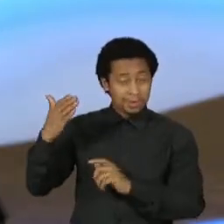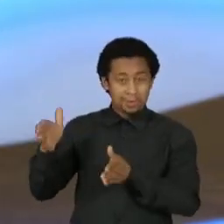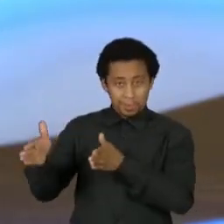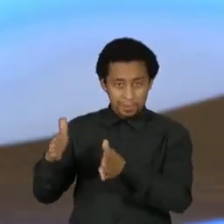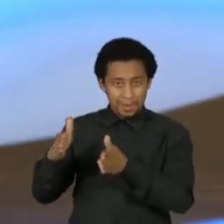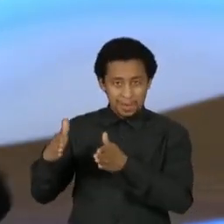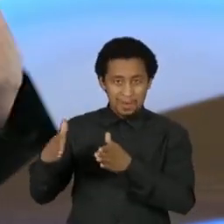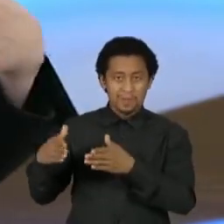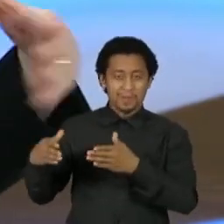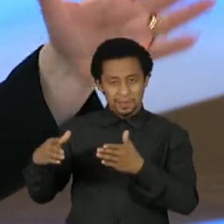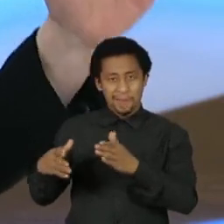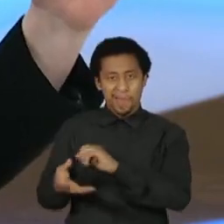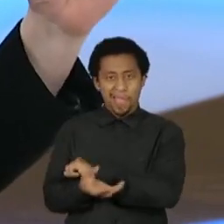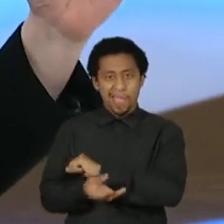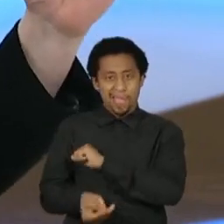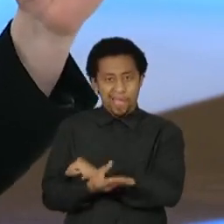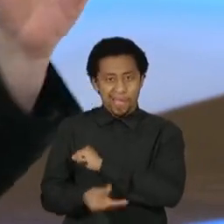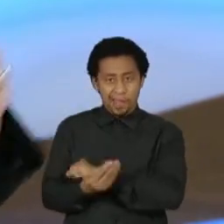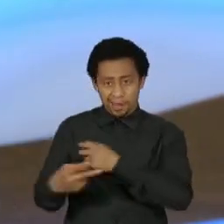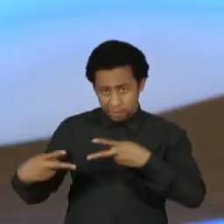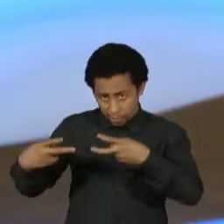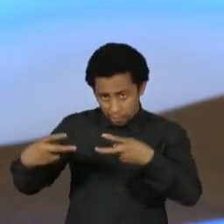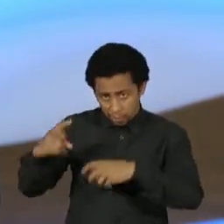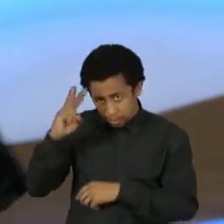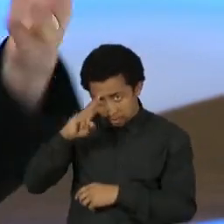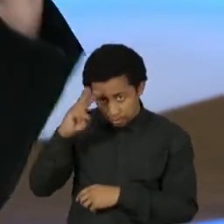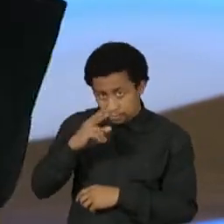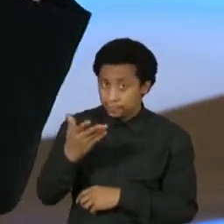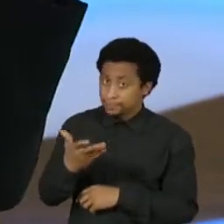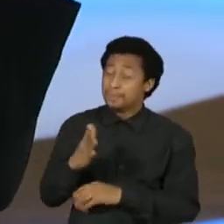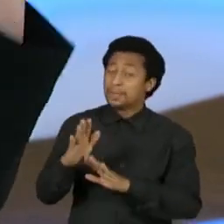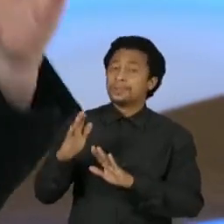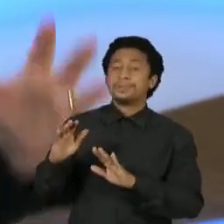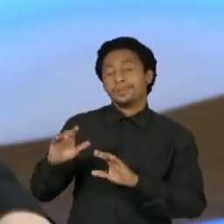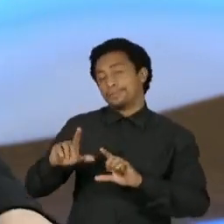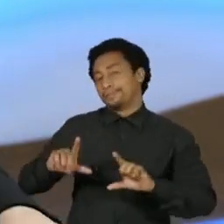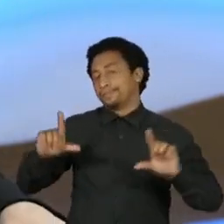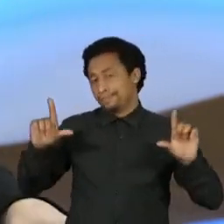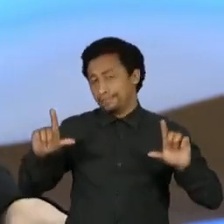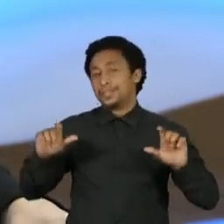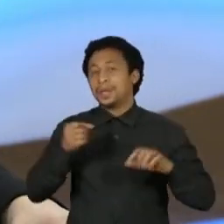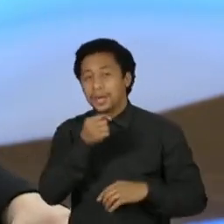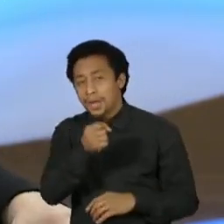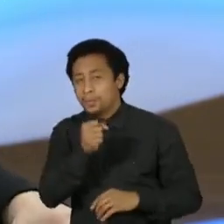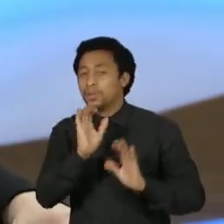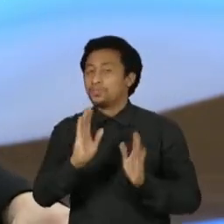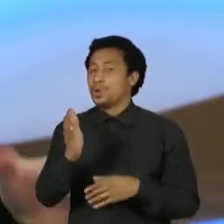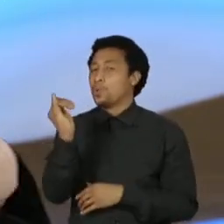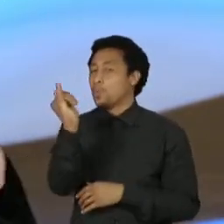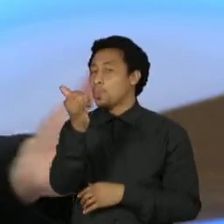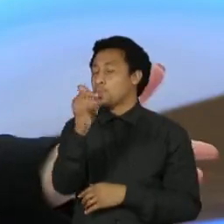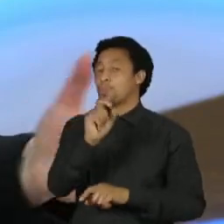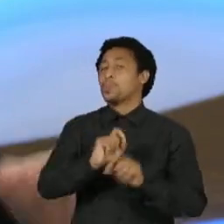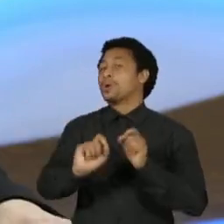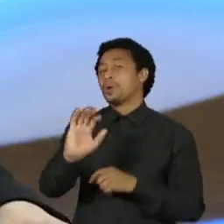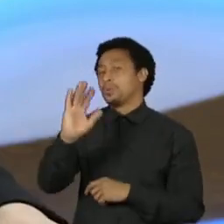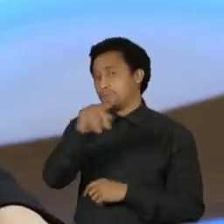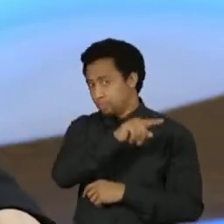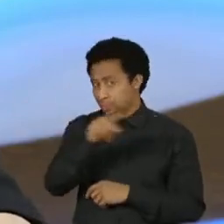petrolão sentido mas a imprensa já contou essa história é só olhar nos anais da história e vocês vão